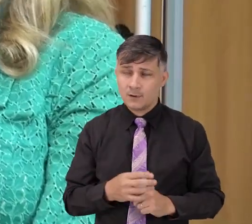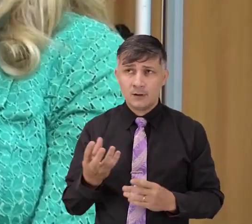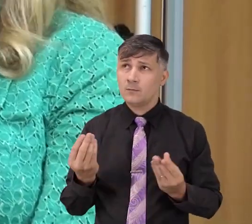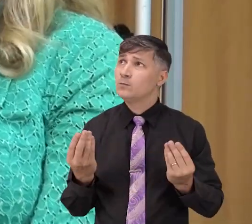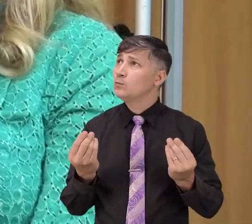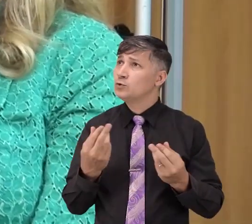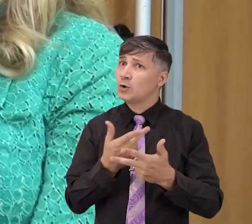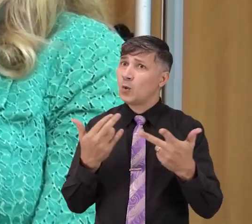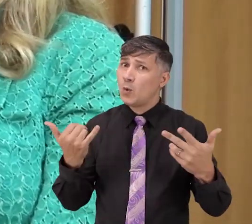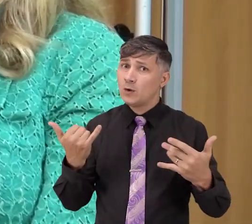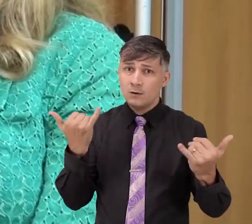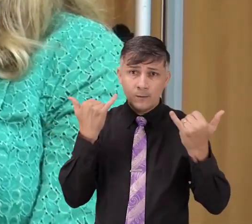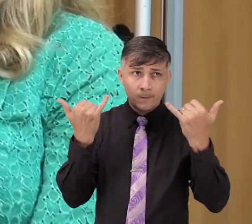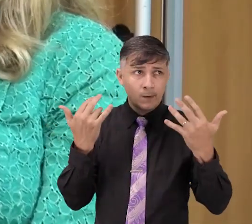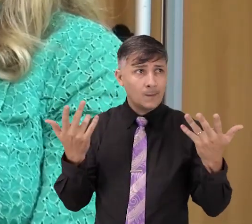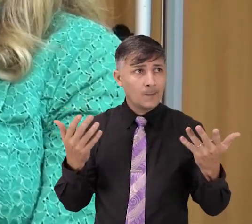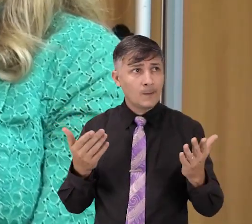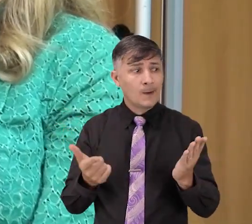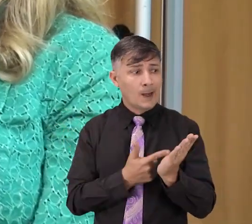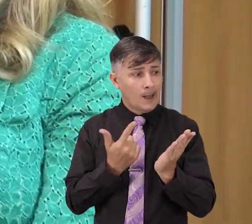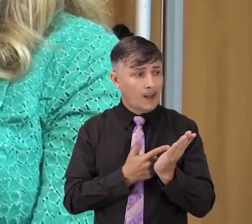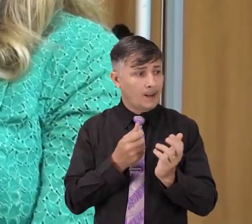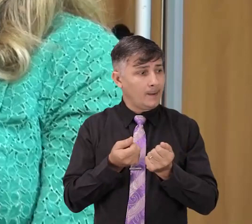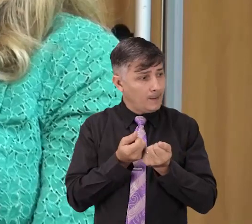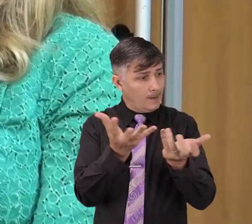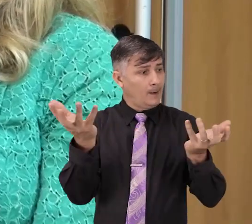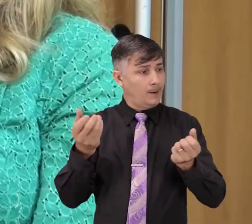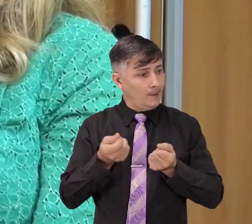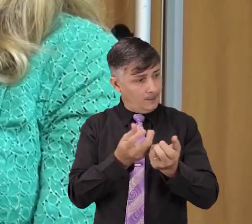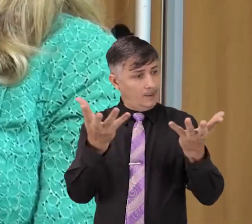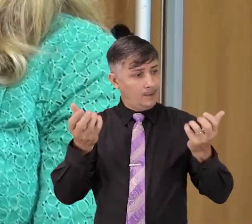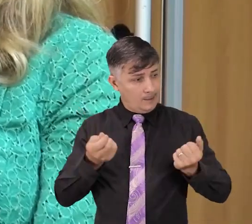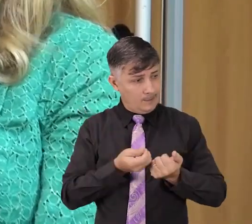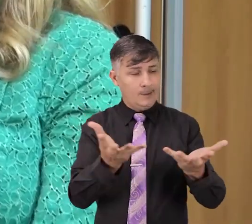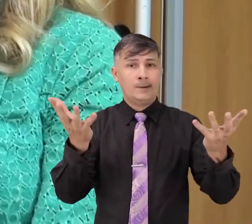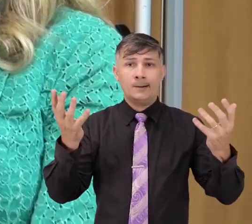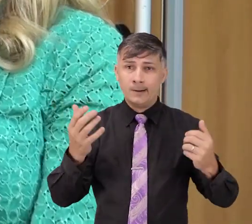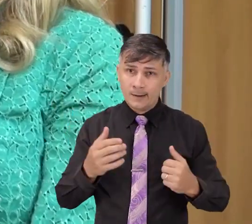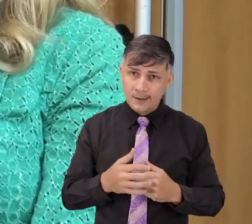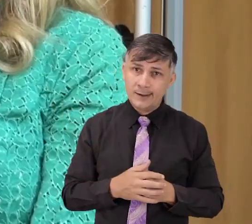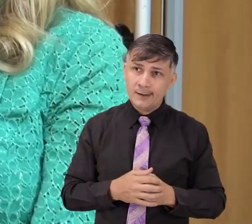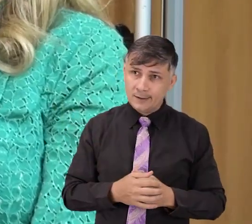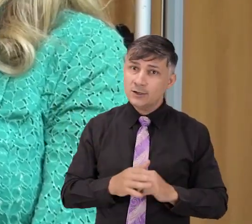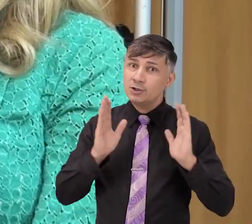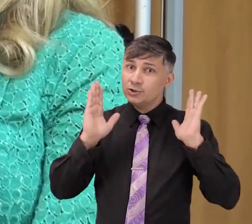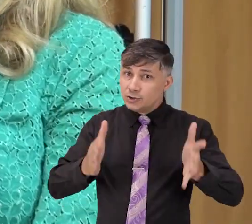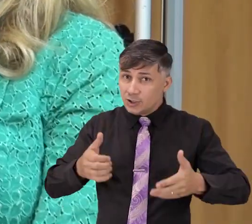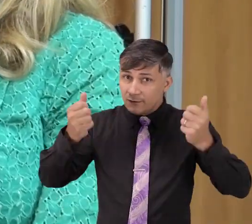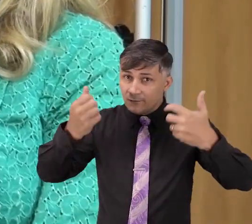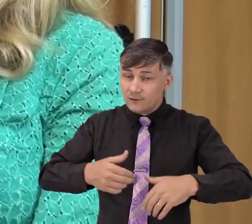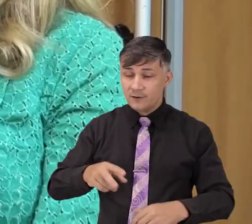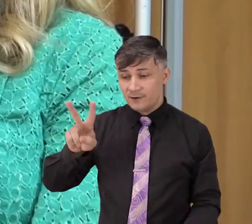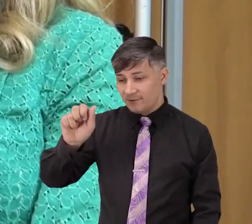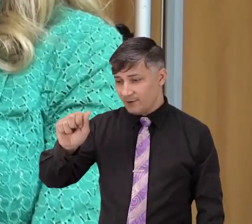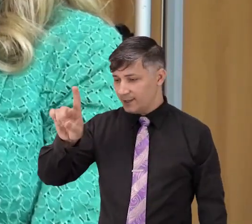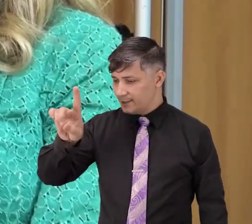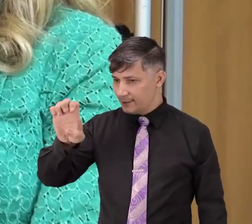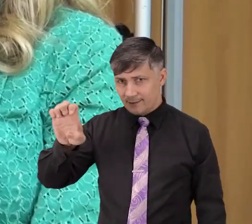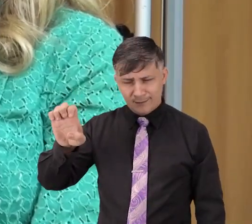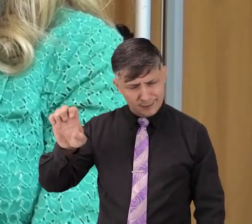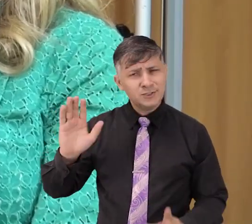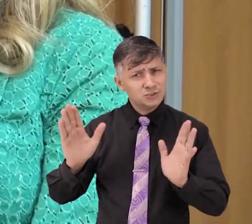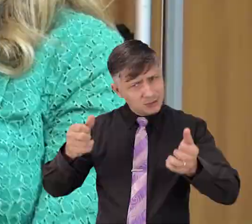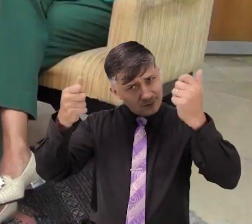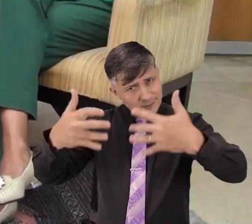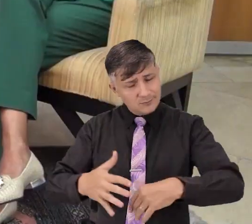Porque foram tantas coisas lançadas nesse dia. Nós lançamos a cartilha, falamos do vademécum.